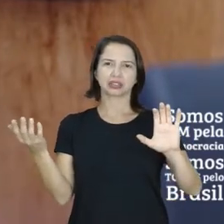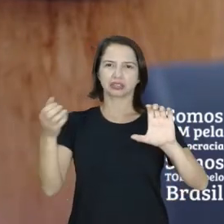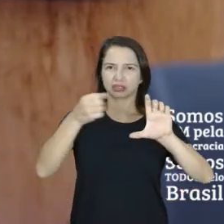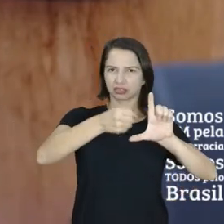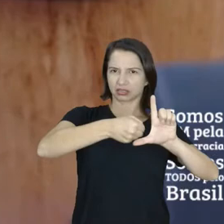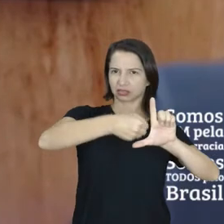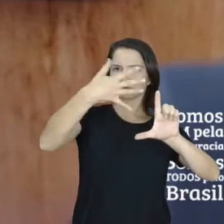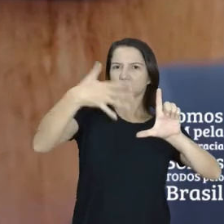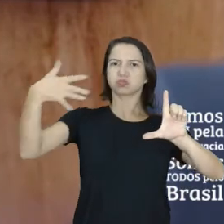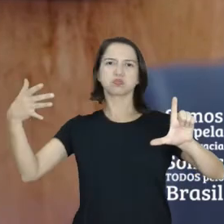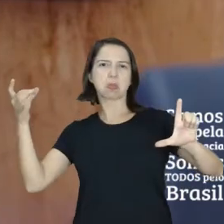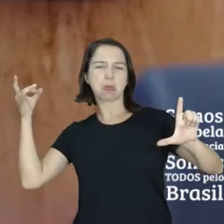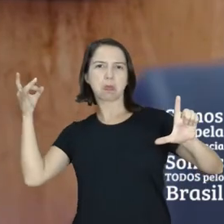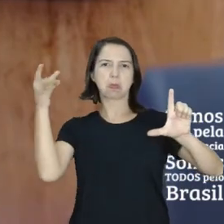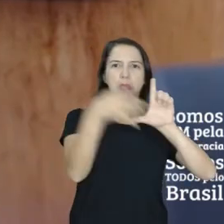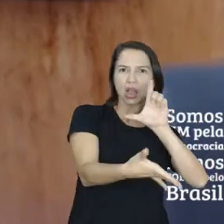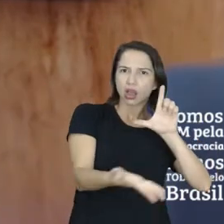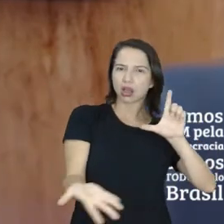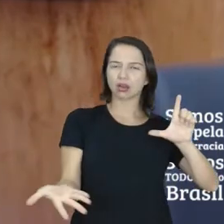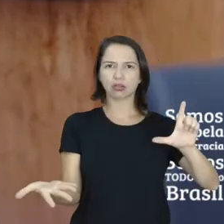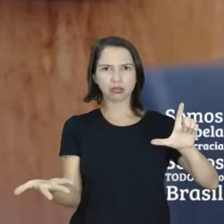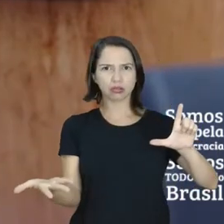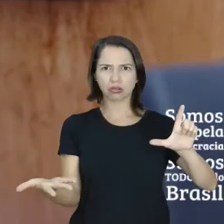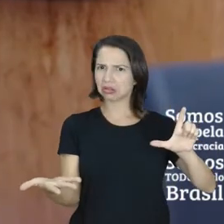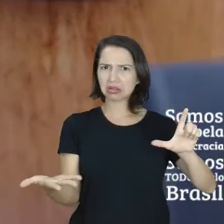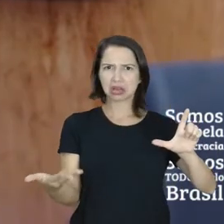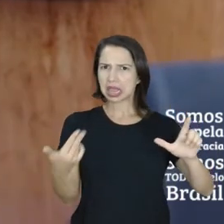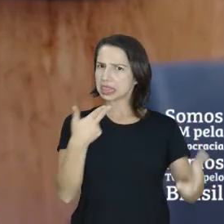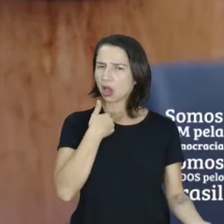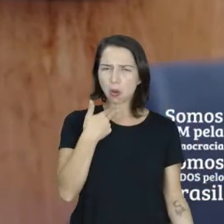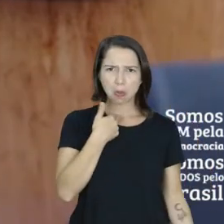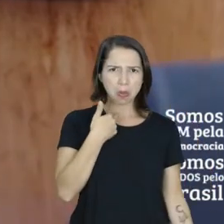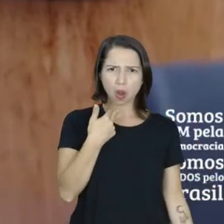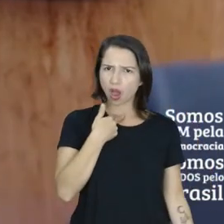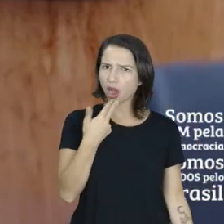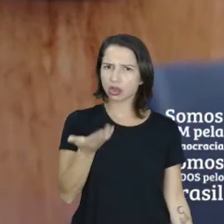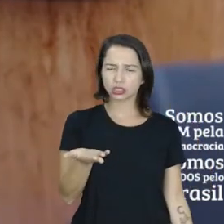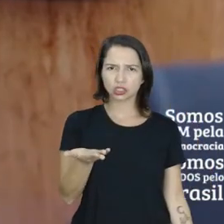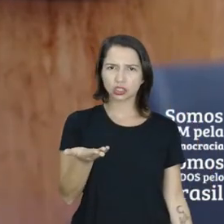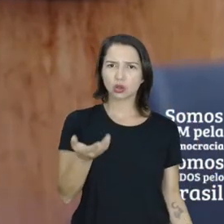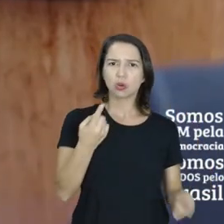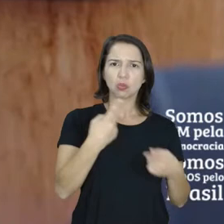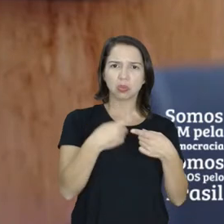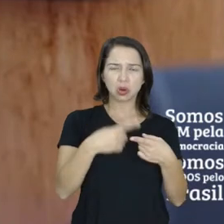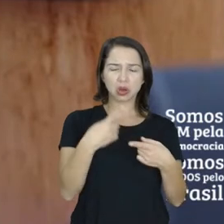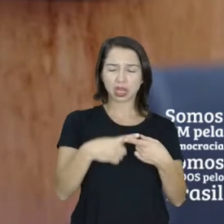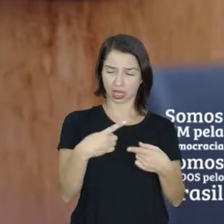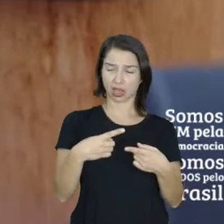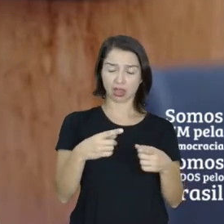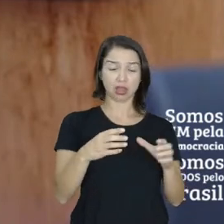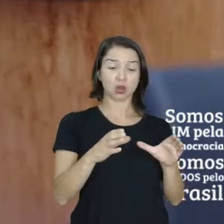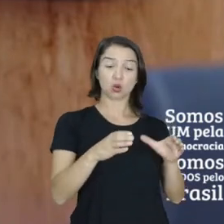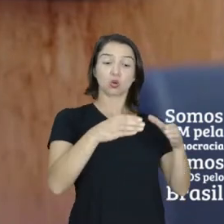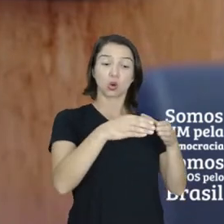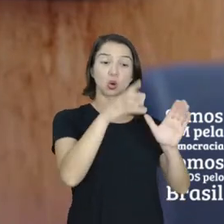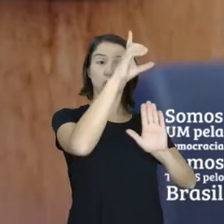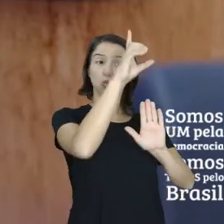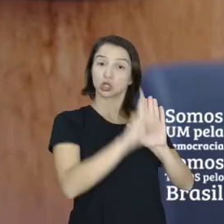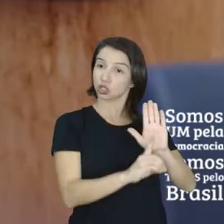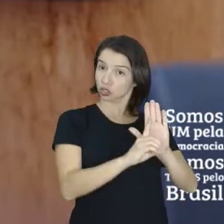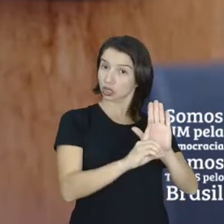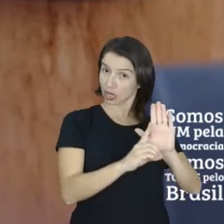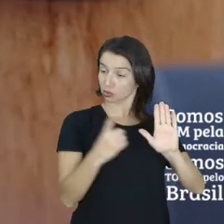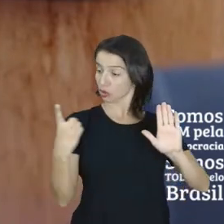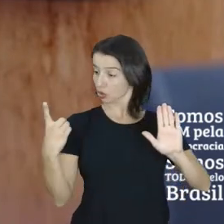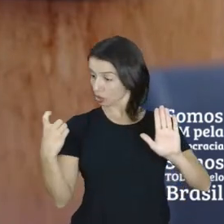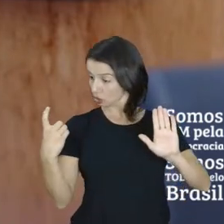age diferente de você. Então, são direitos individuais e coletivos que são civilizatórios.